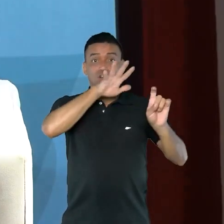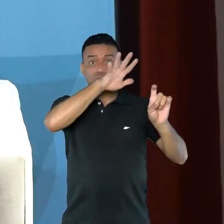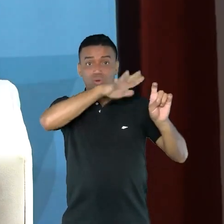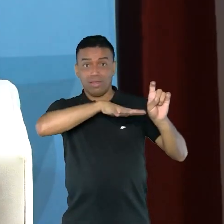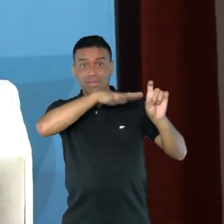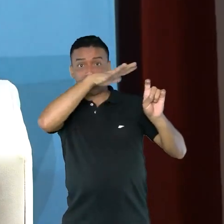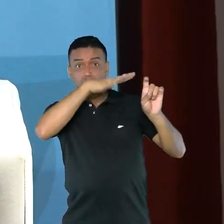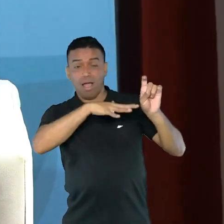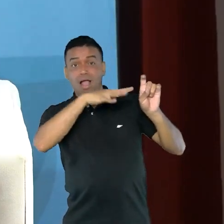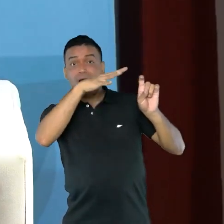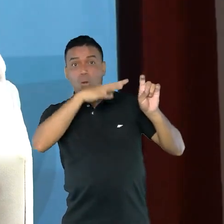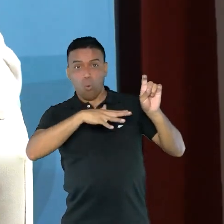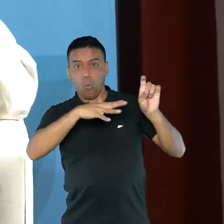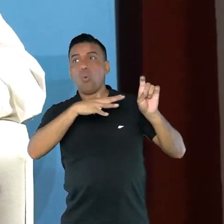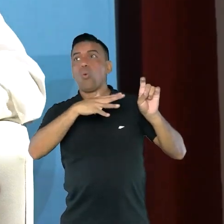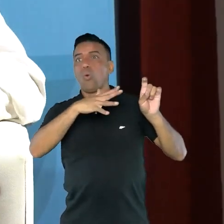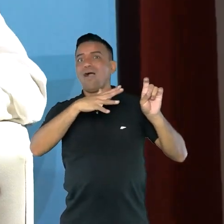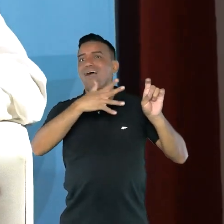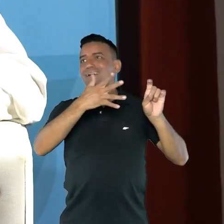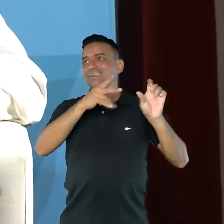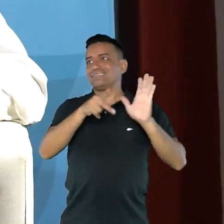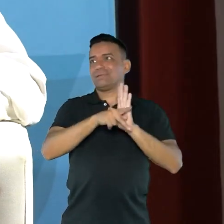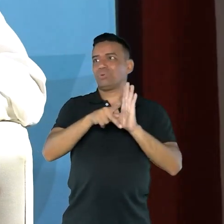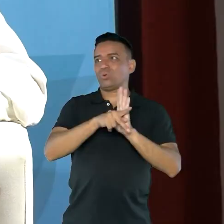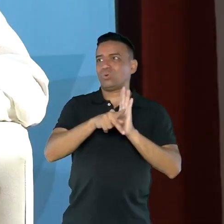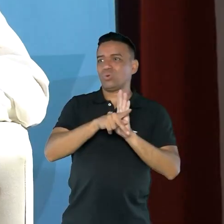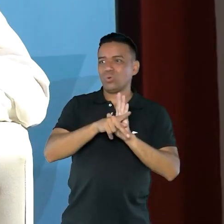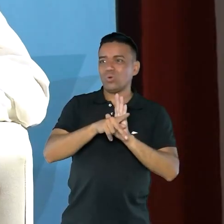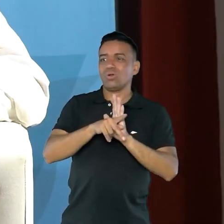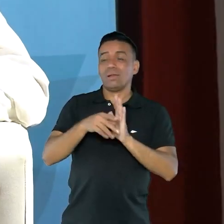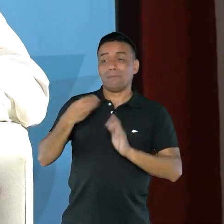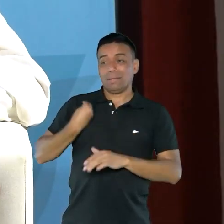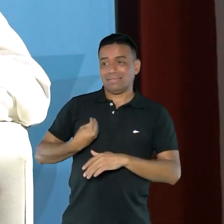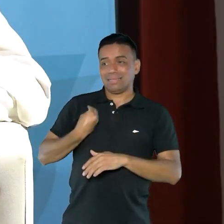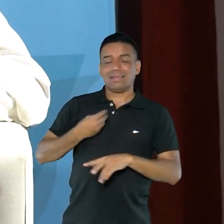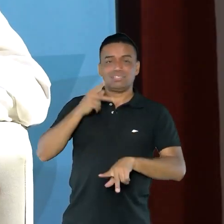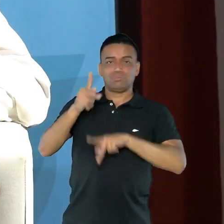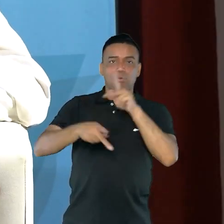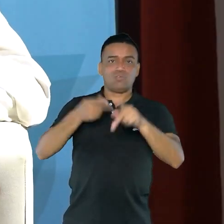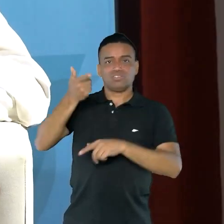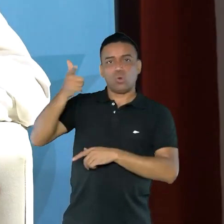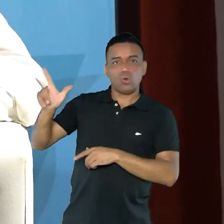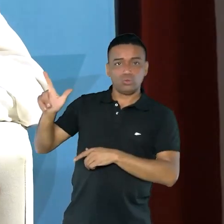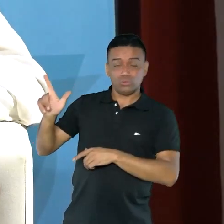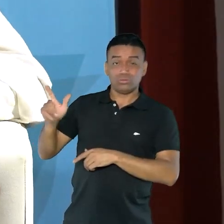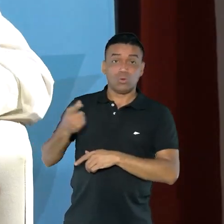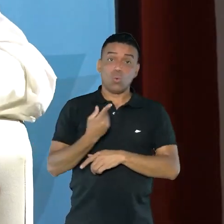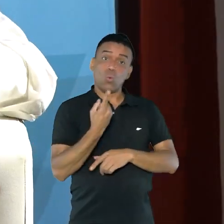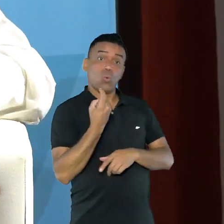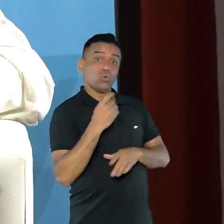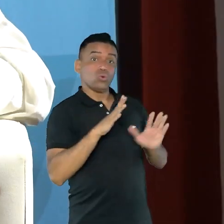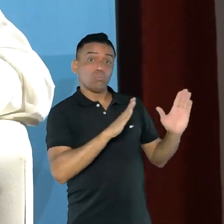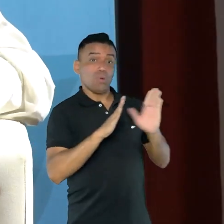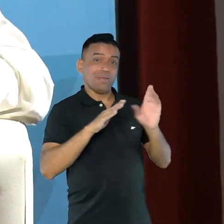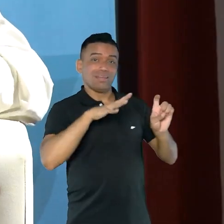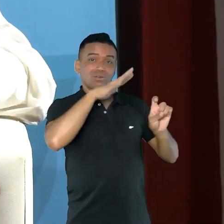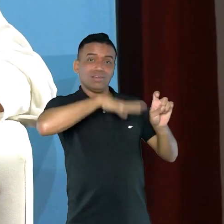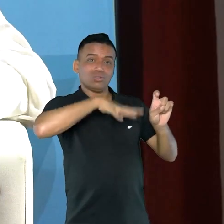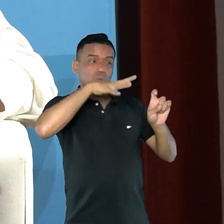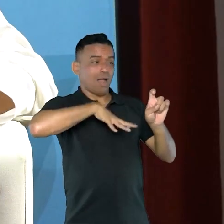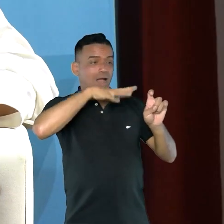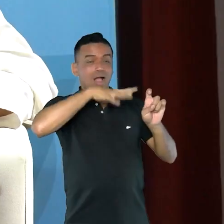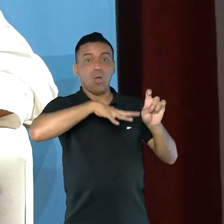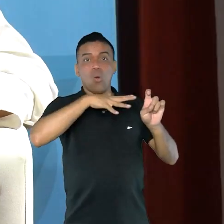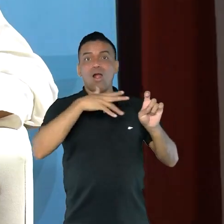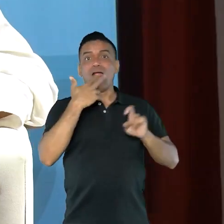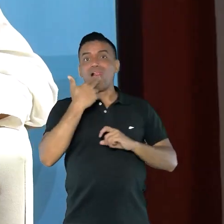povo Guarani, mas isso também é presente em outros povos, é muito comum que num único ritual haja uma linguagem de muitas